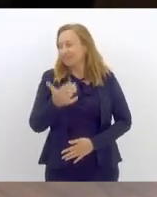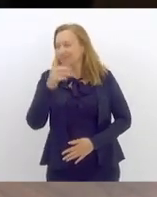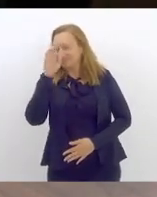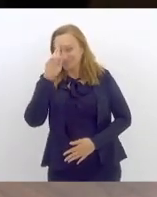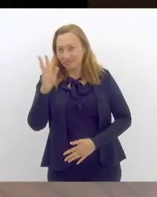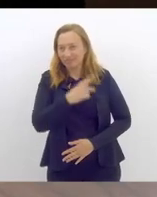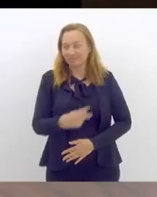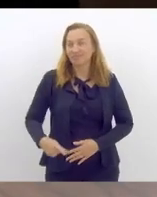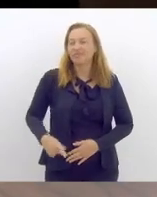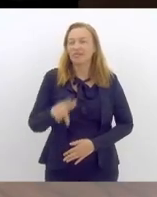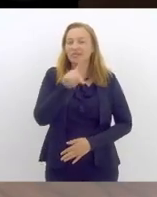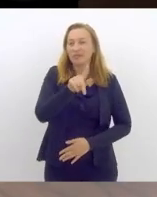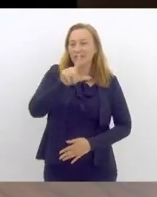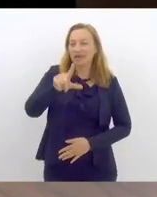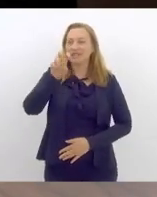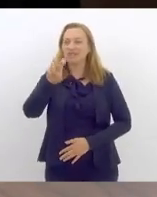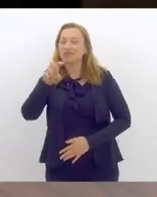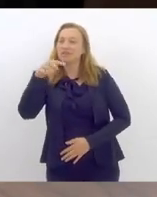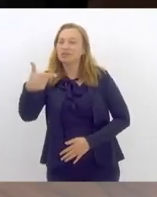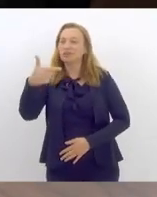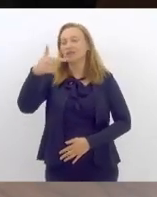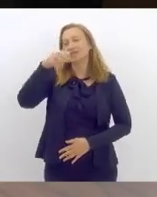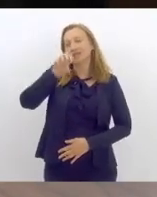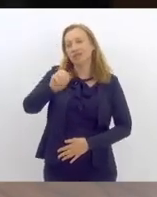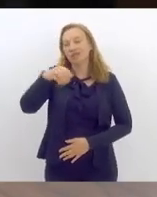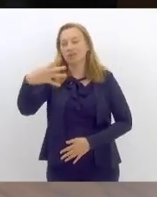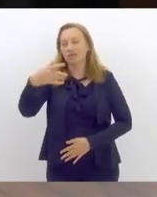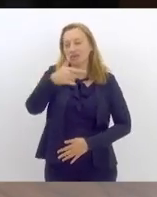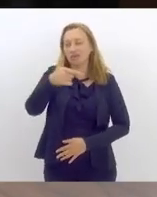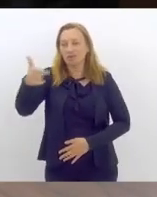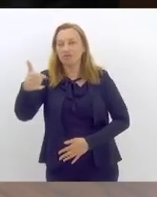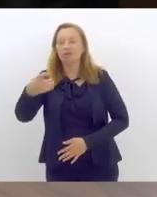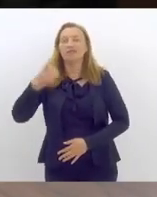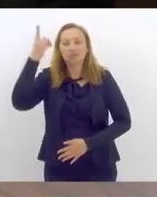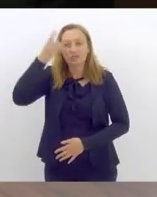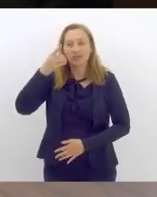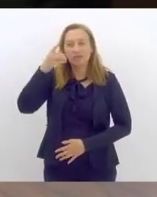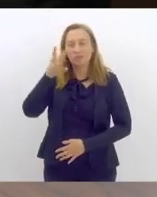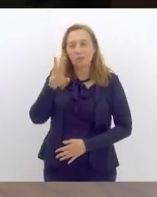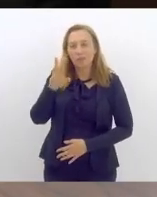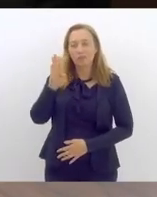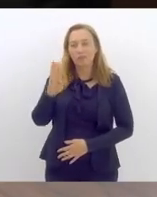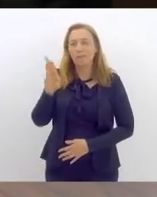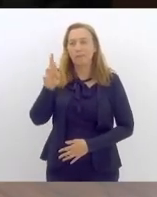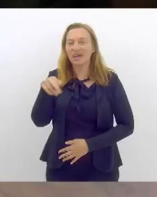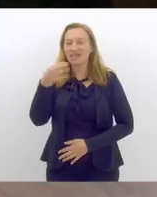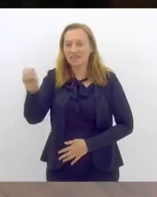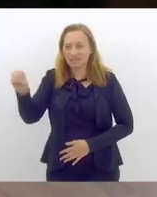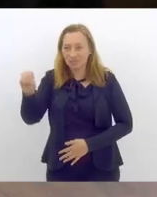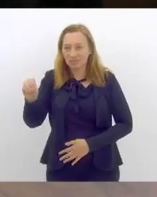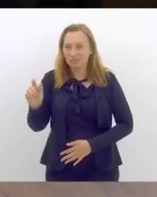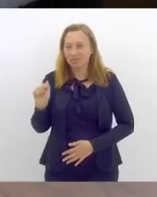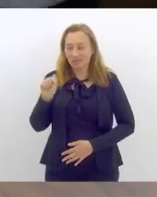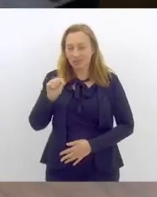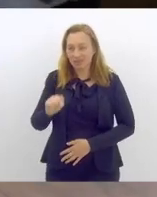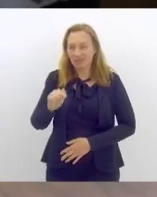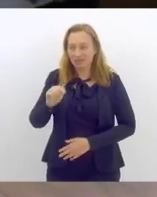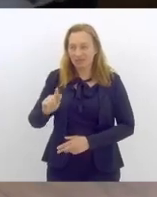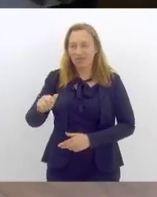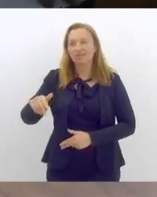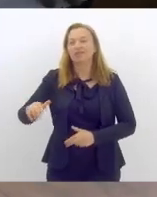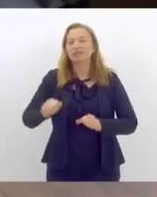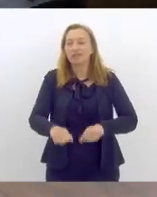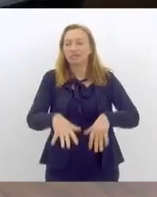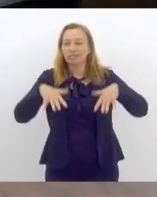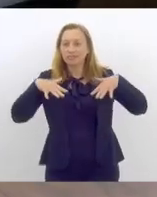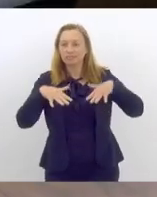PL 5204-21, de autoria do deputado Brazão, que está aqui em plenário,